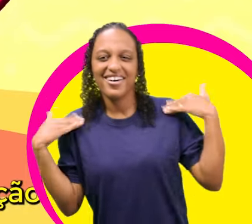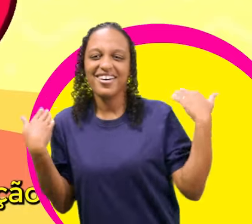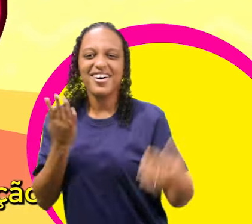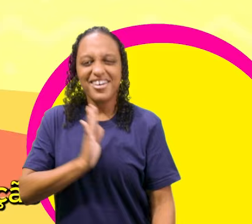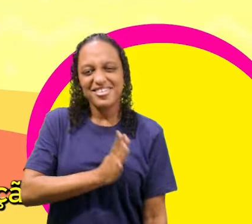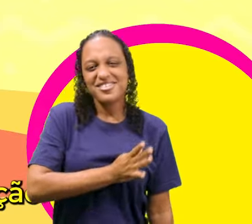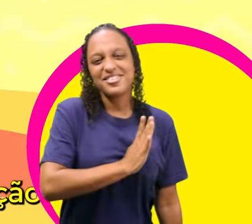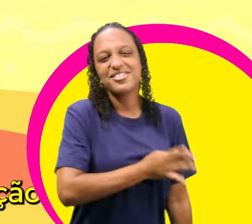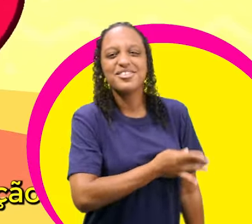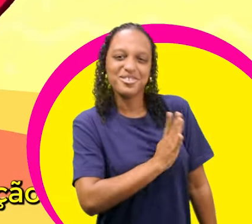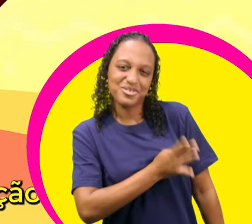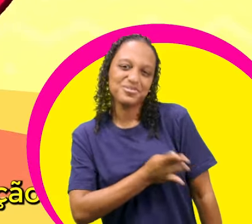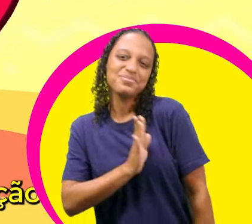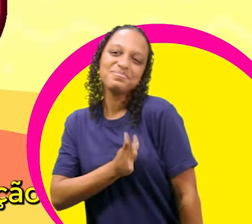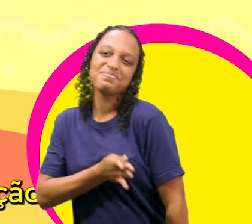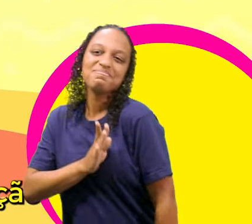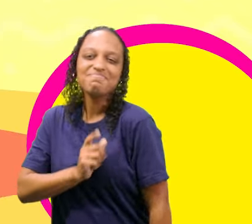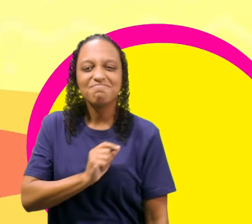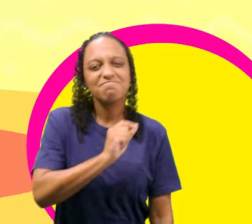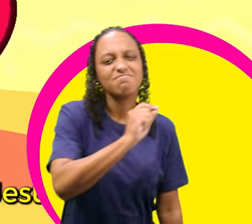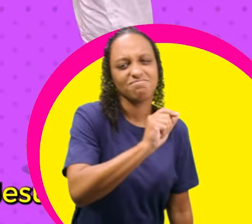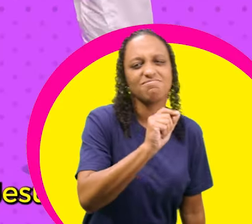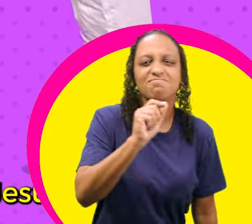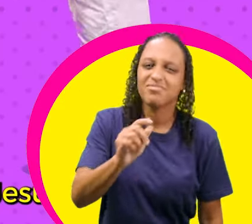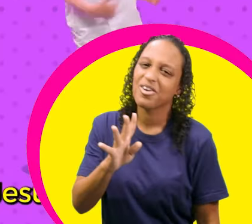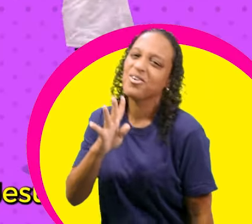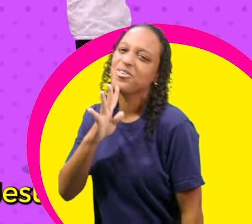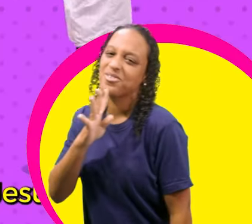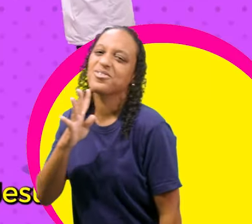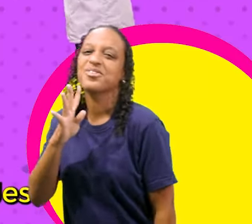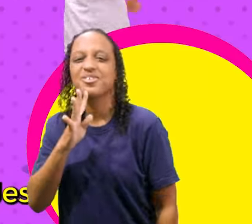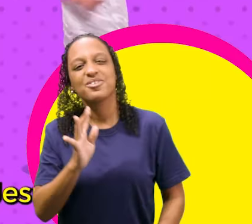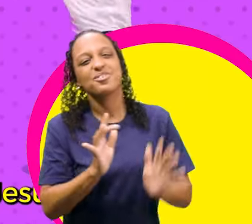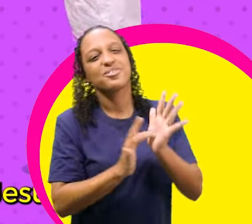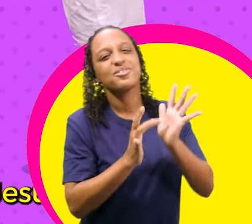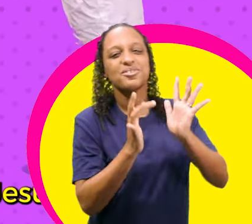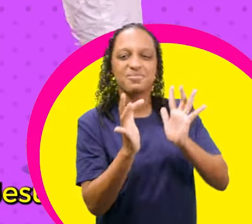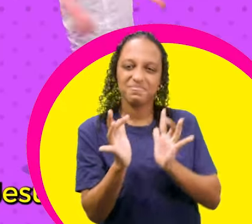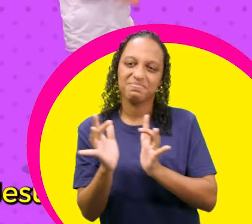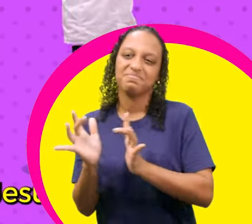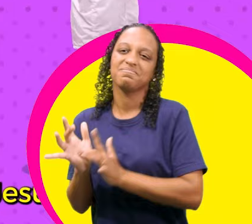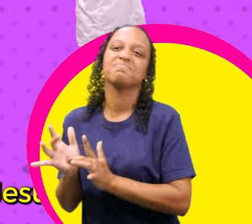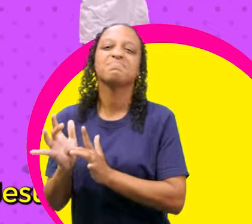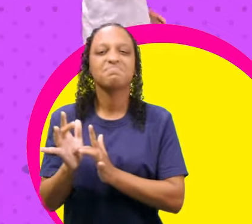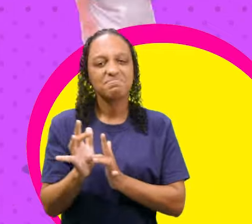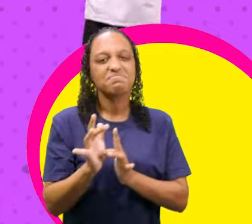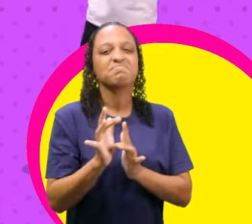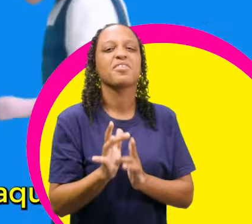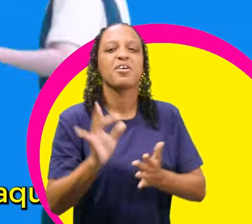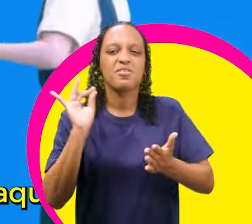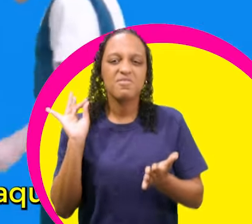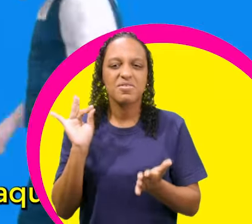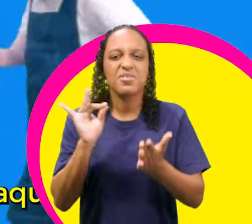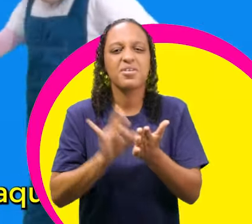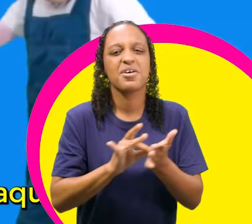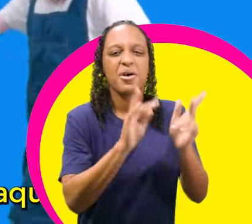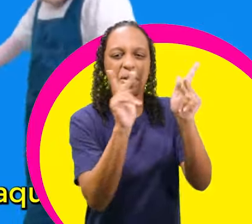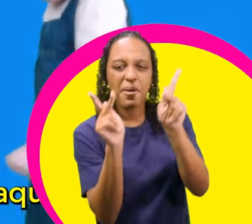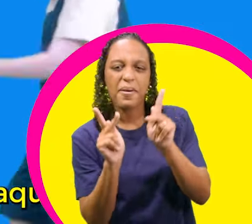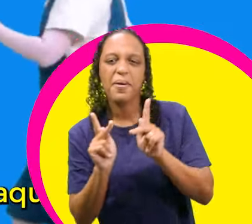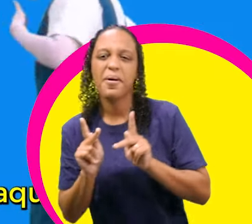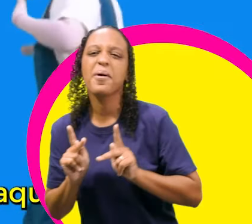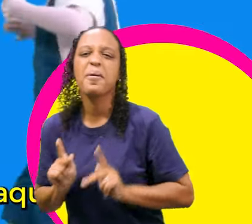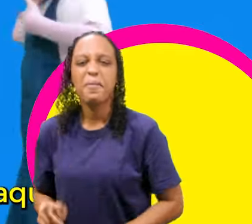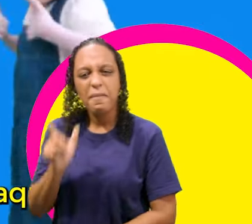A alegria está no coração de quem já conhece a Jesus. A